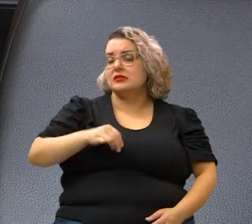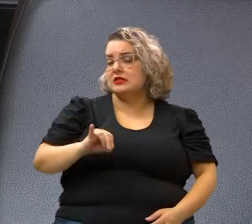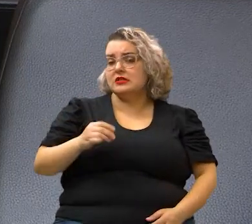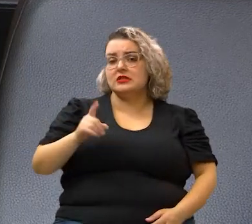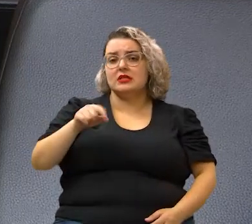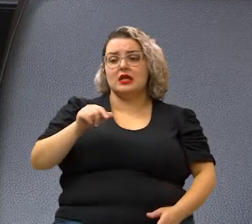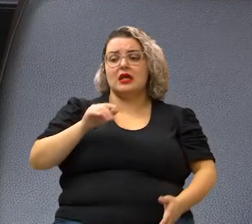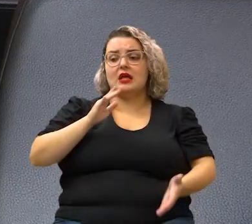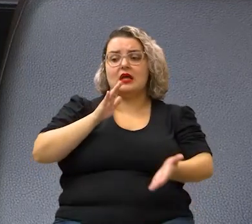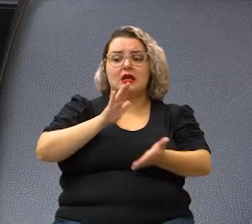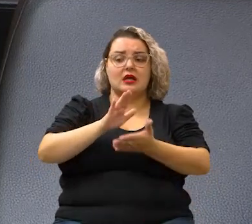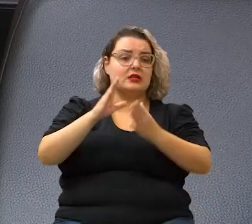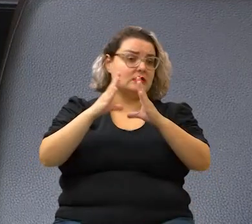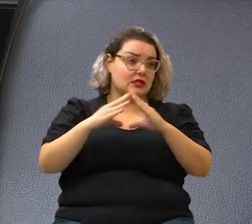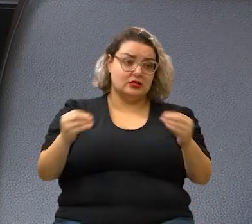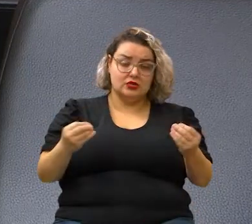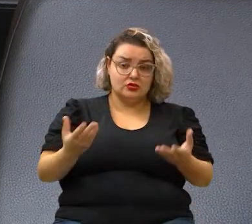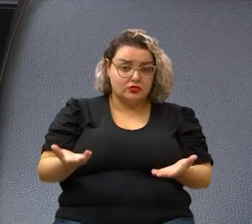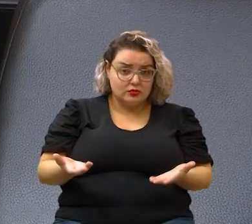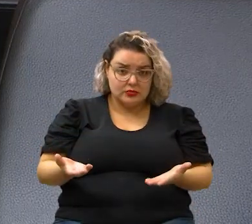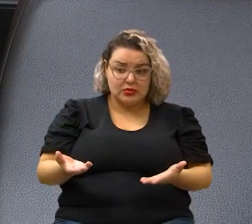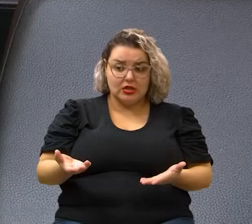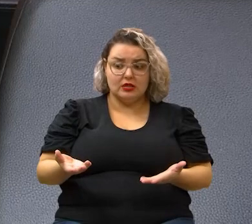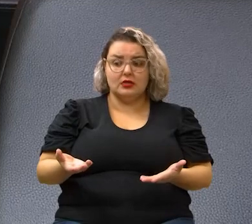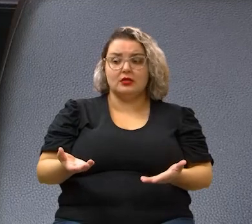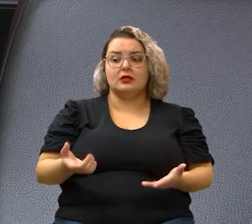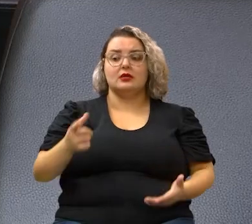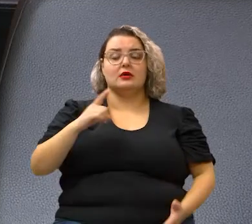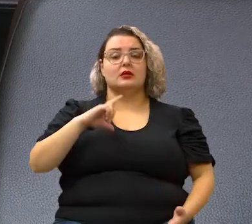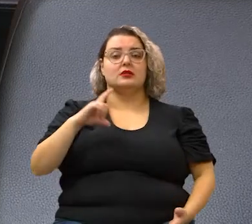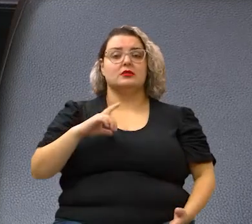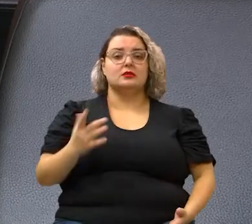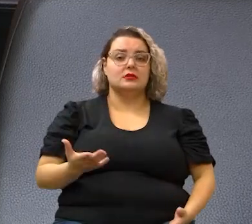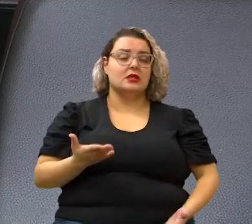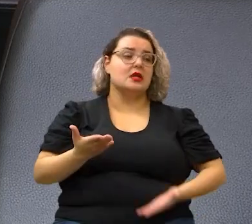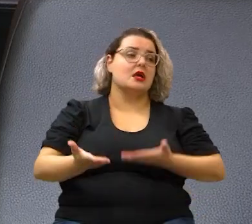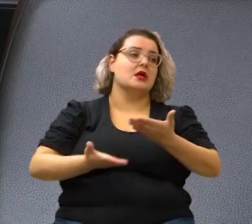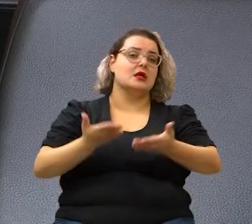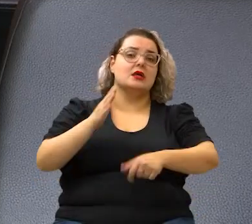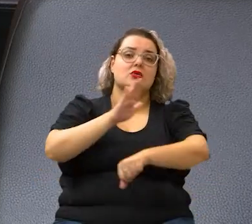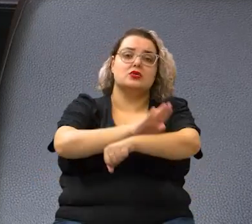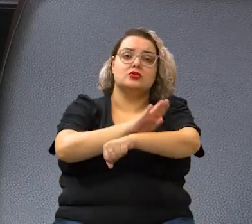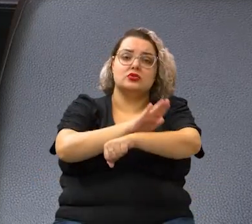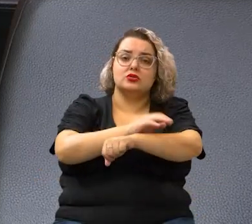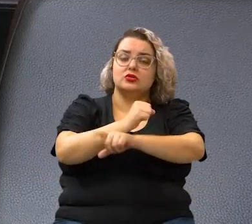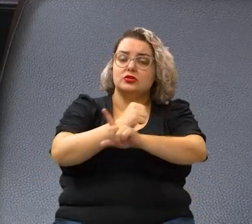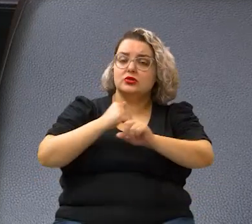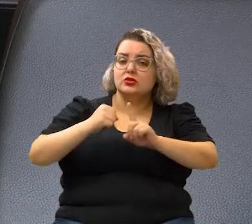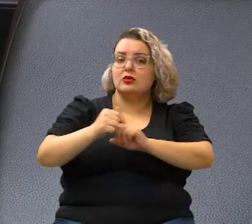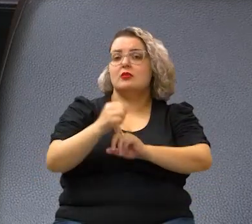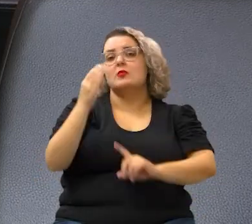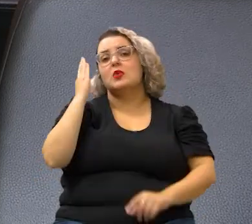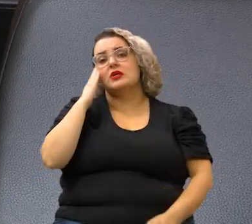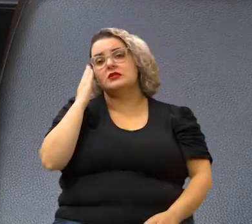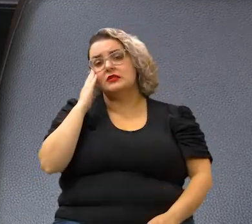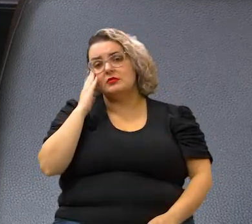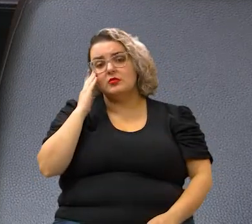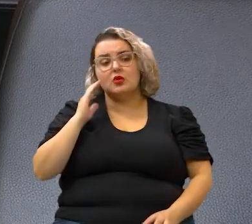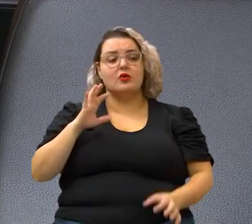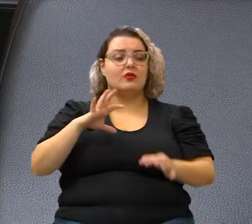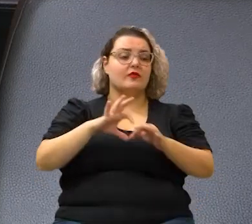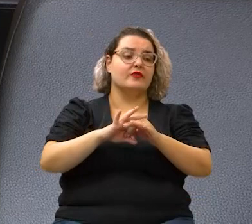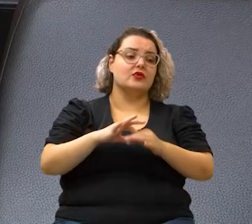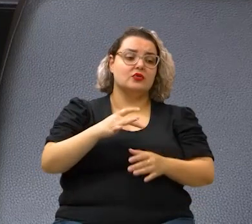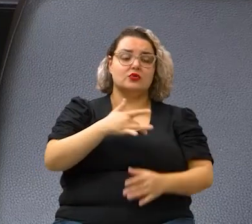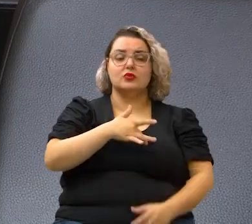se é foragida se está desaparecida, né, ter ali a questão da assistência social, para saber o vínculo